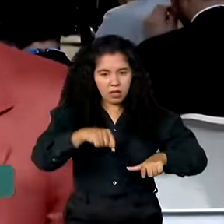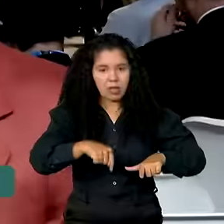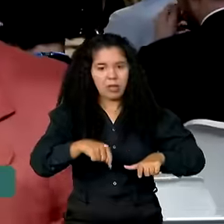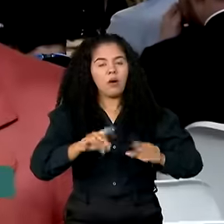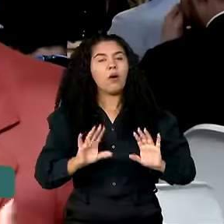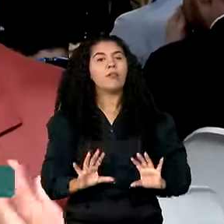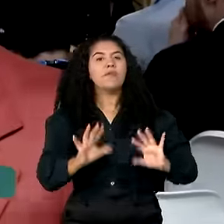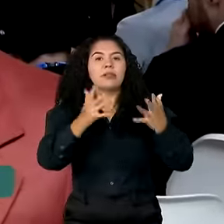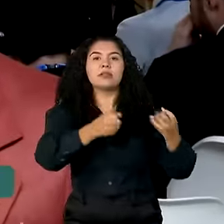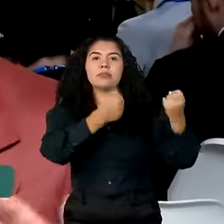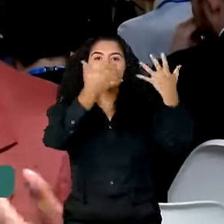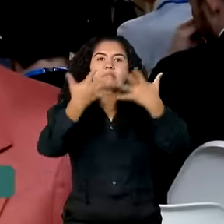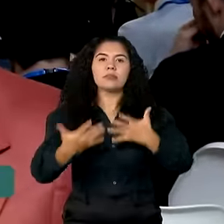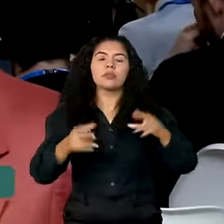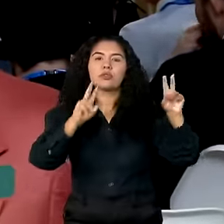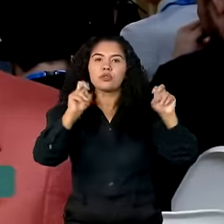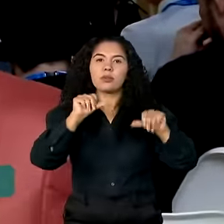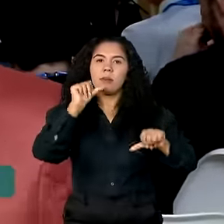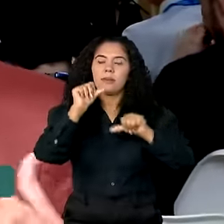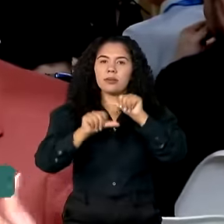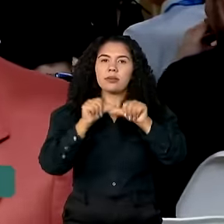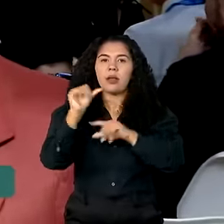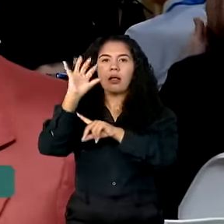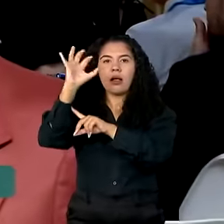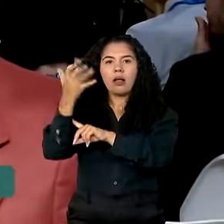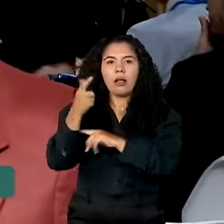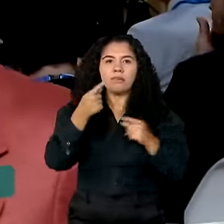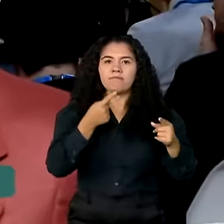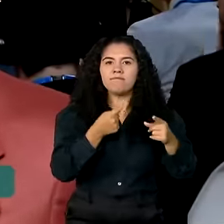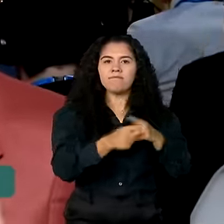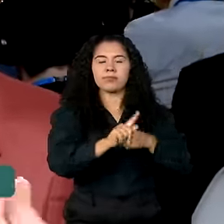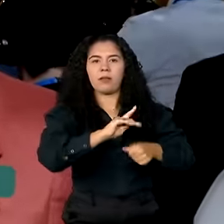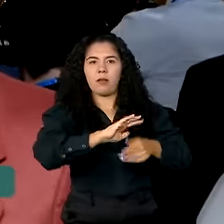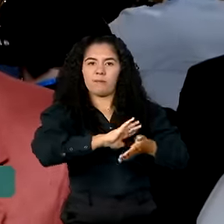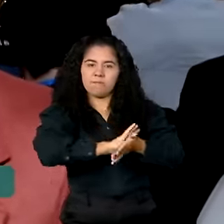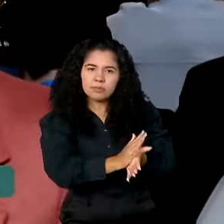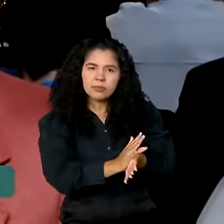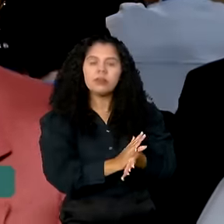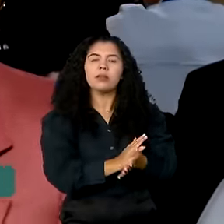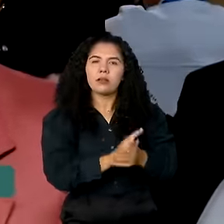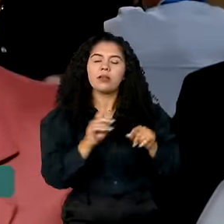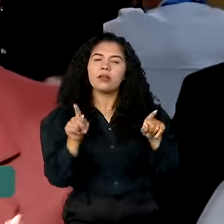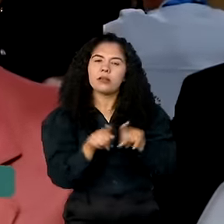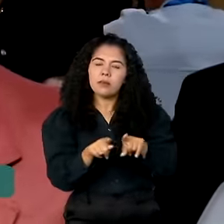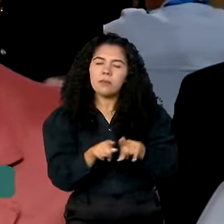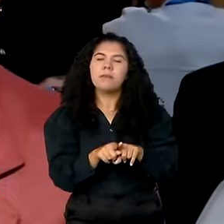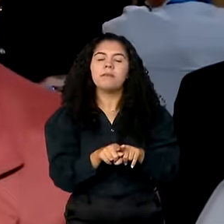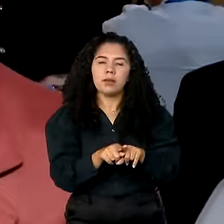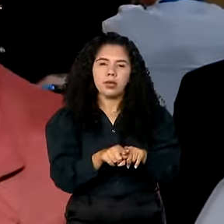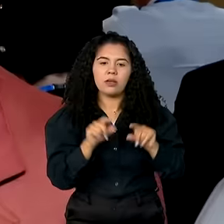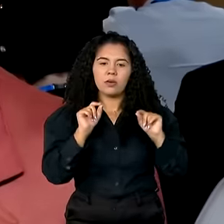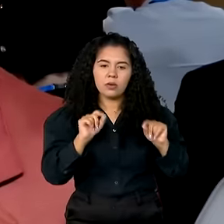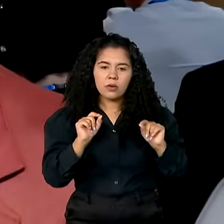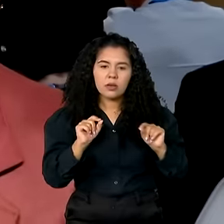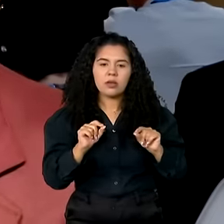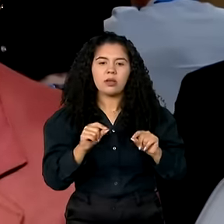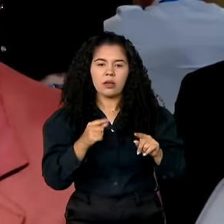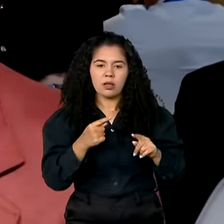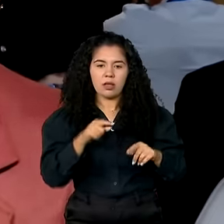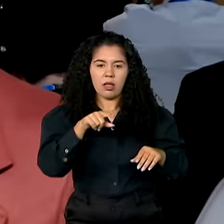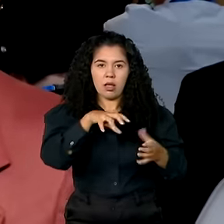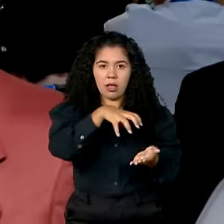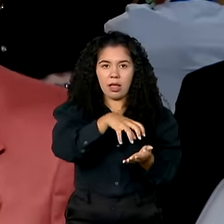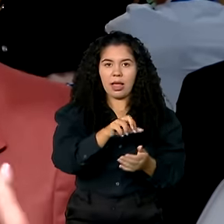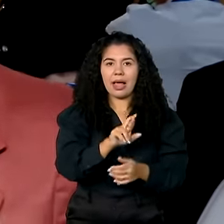justamente falando sobre adaptação climática antirracista, apresentando o conceito de adaptação climática da Rede por Adaptação Antirracista, que é uma rede